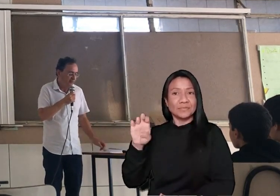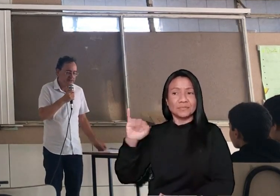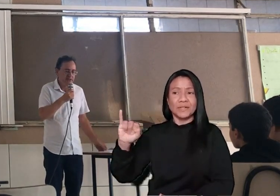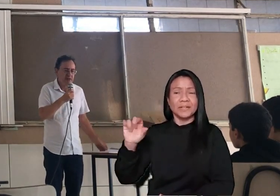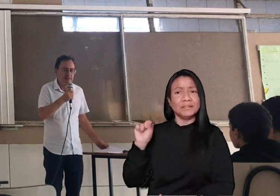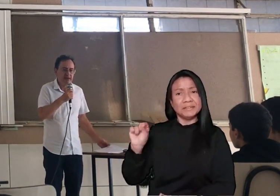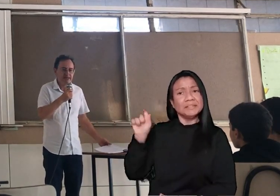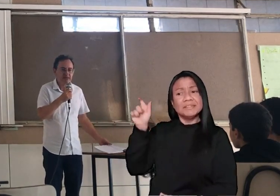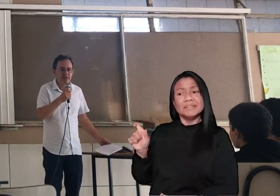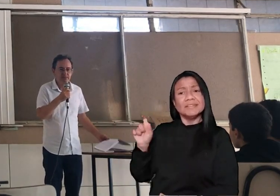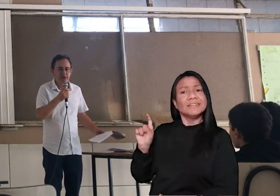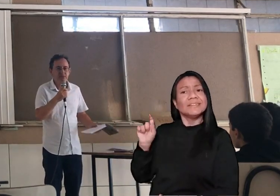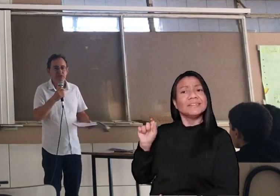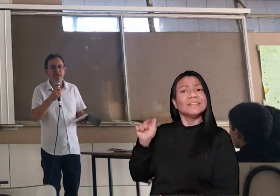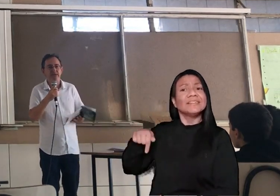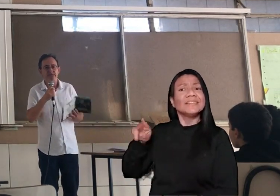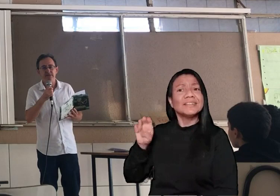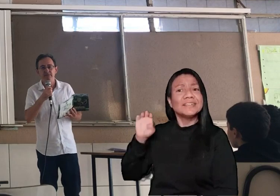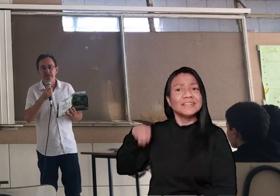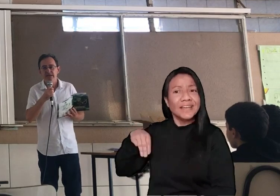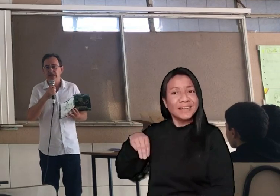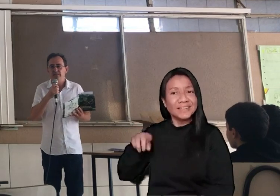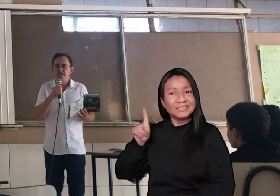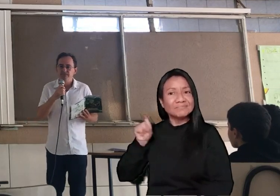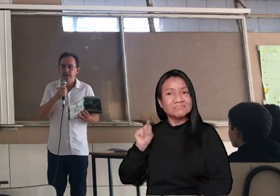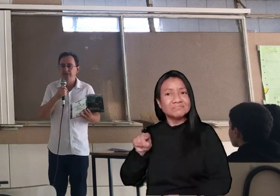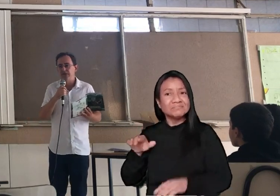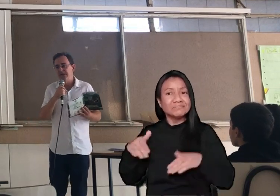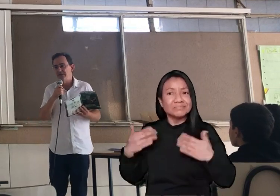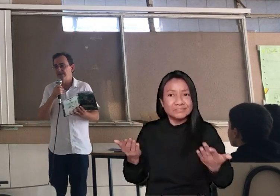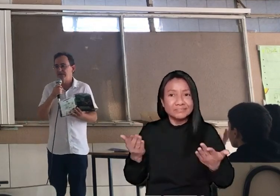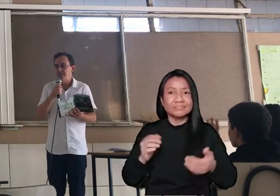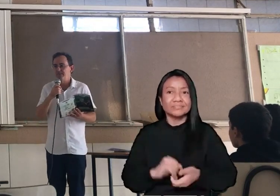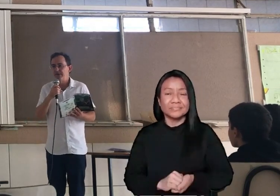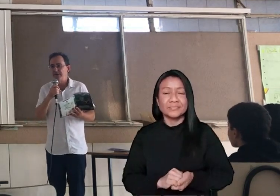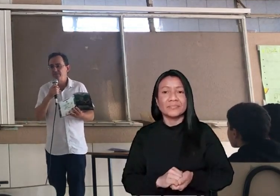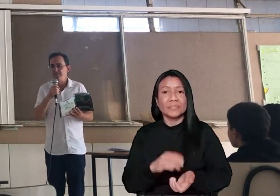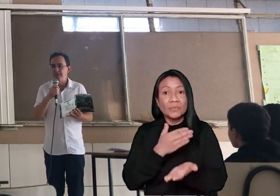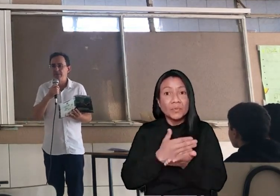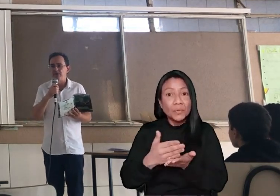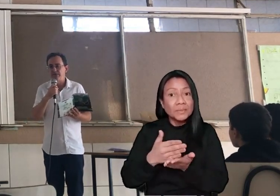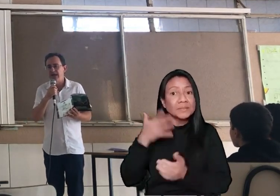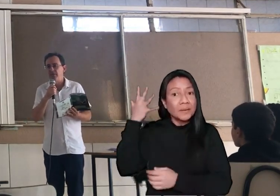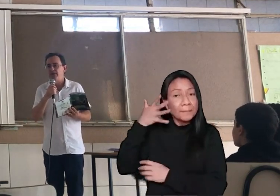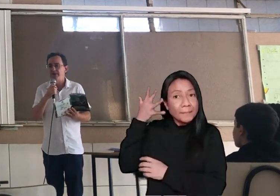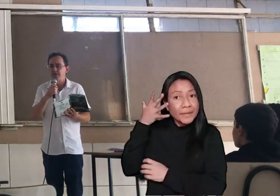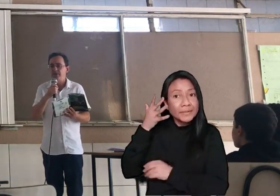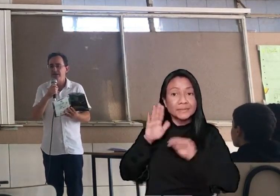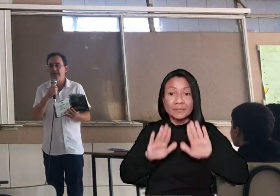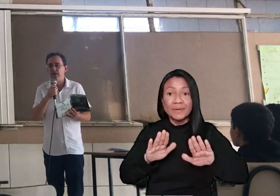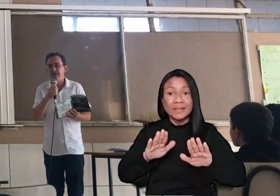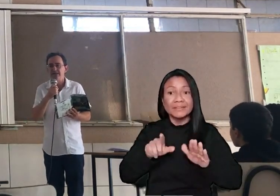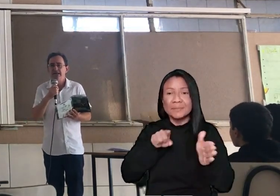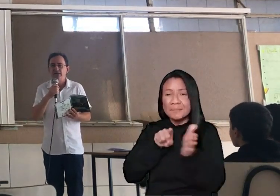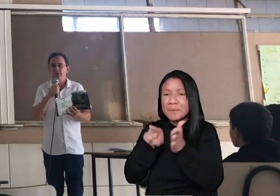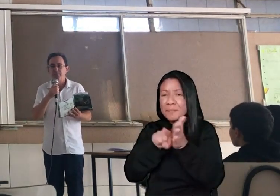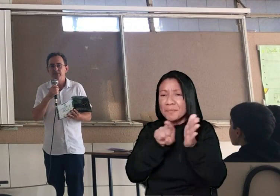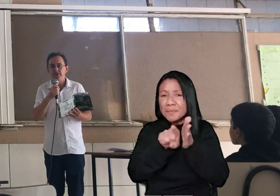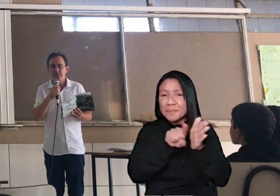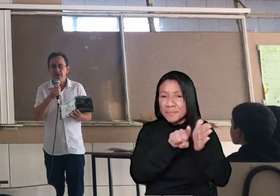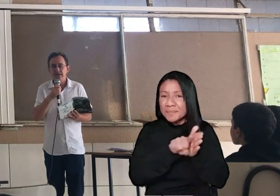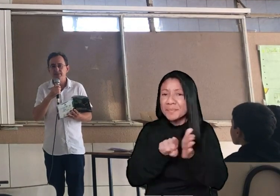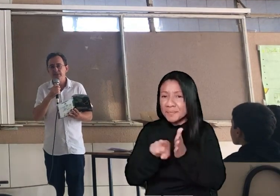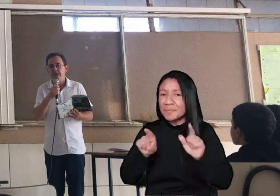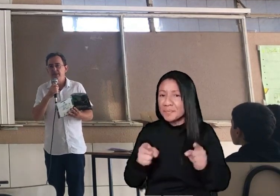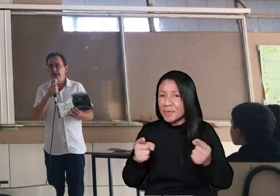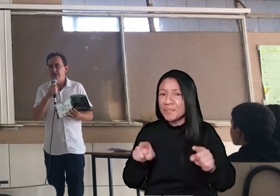Eu vou fazer uma palestra com perguntinhas. Tá? Eventualmente vocês podem perguntar, podem responder, então, mas eu vou,